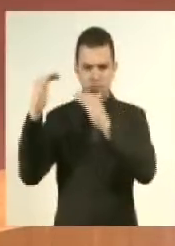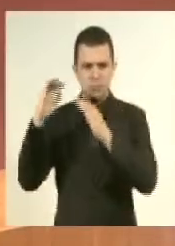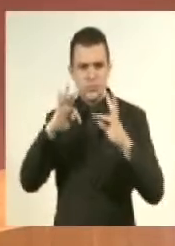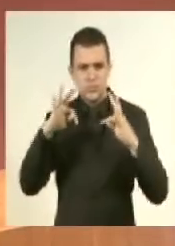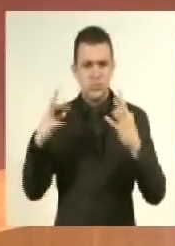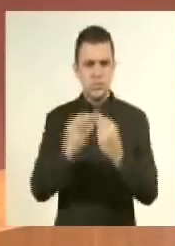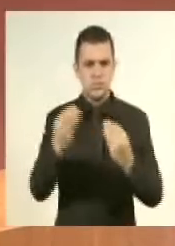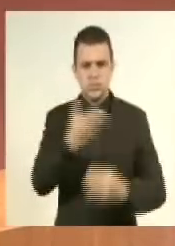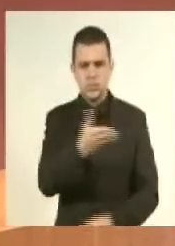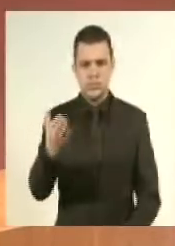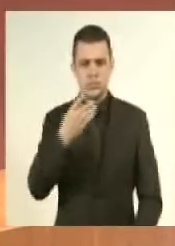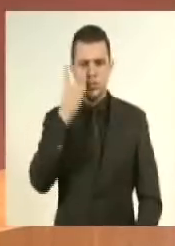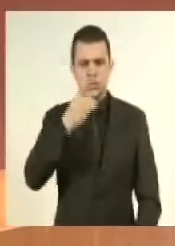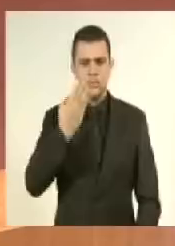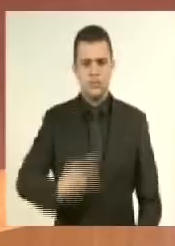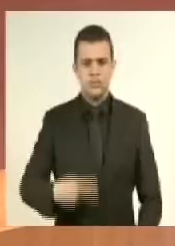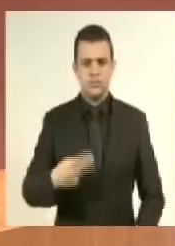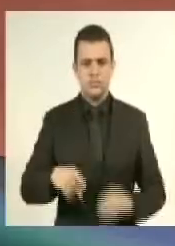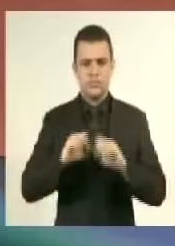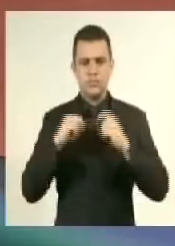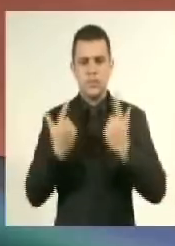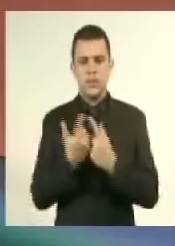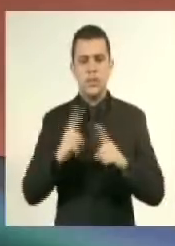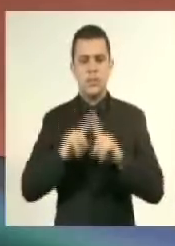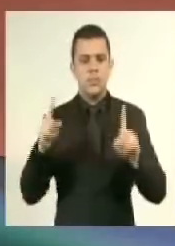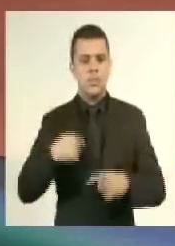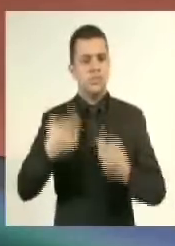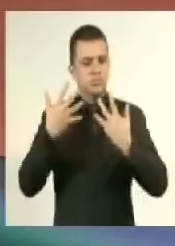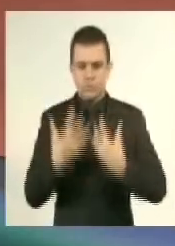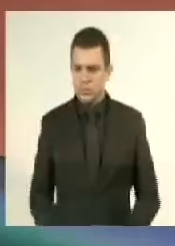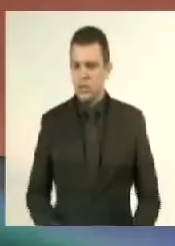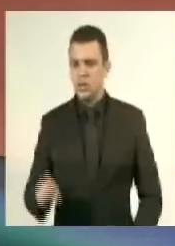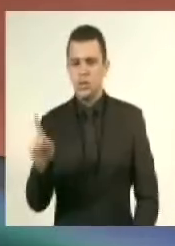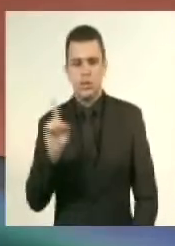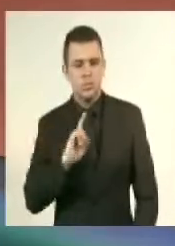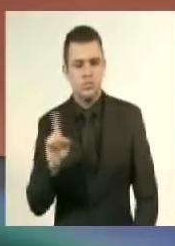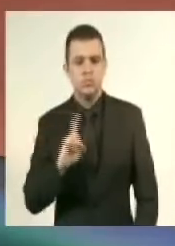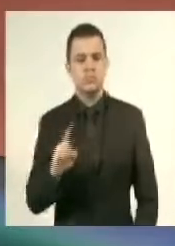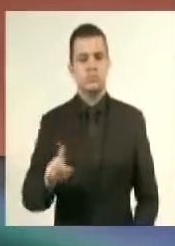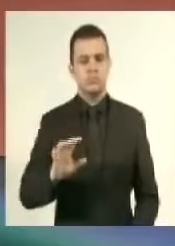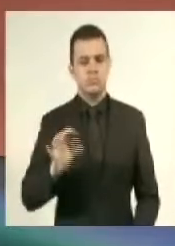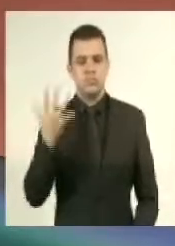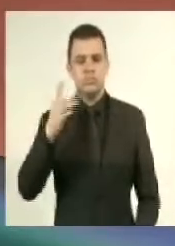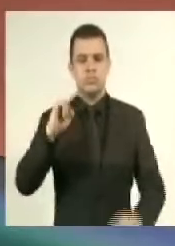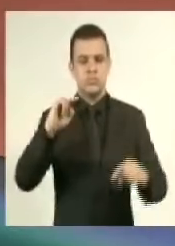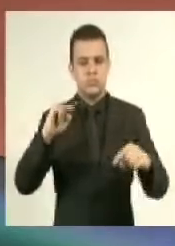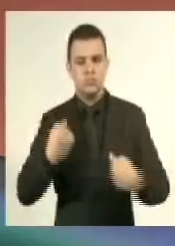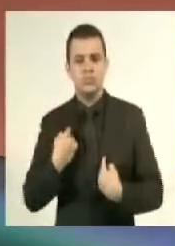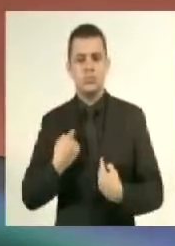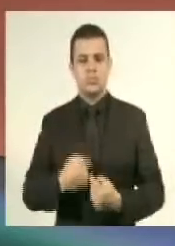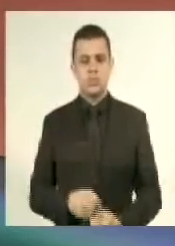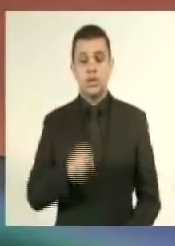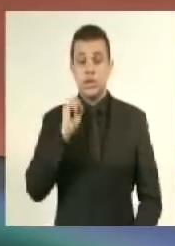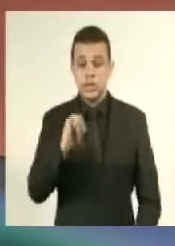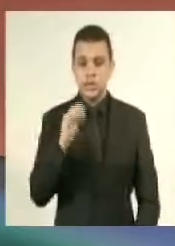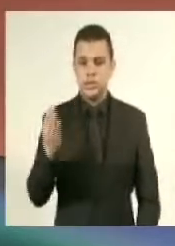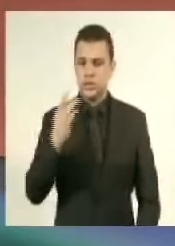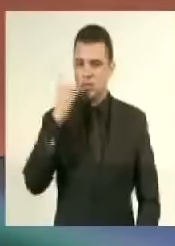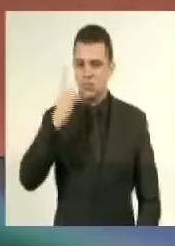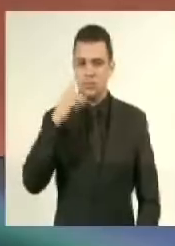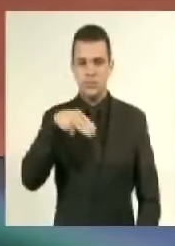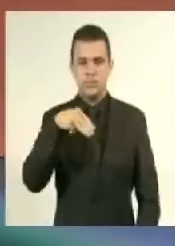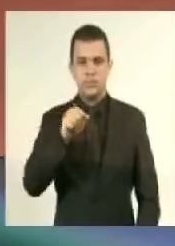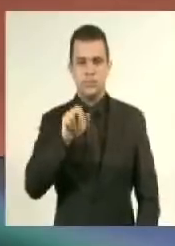colegas desta casa, mas não vou admitir esse tipo de coisa comigo. Se o deputado Marco Aurélio quer